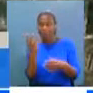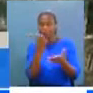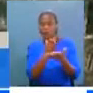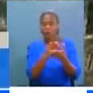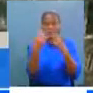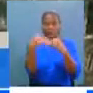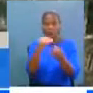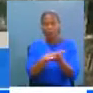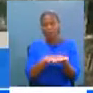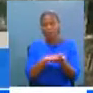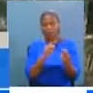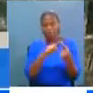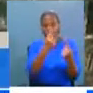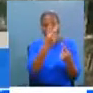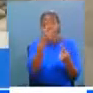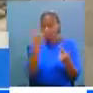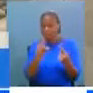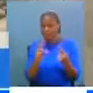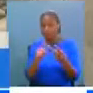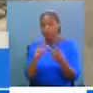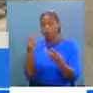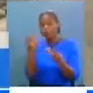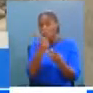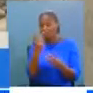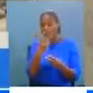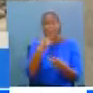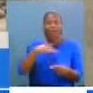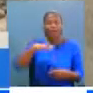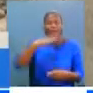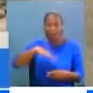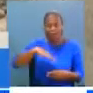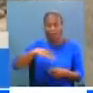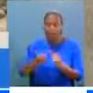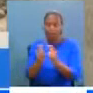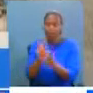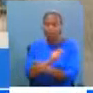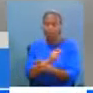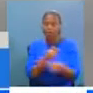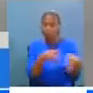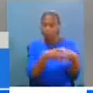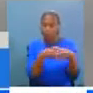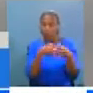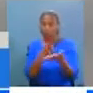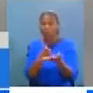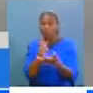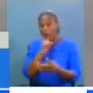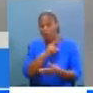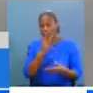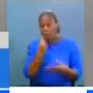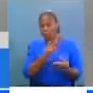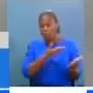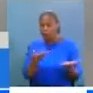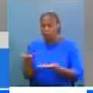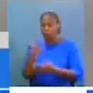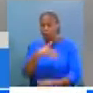do ensino básico, uma na Várzea e 2 na Terra Branca, transformando-as em complexos educativos que possam receber